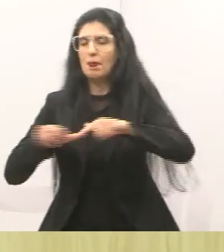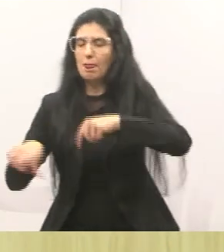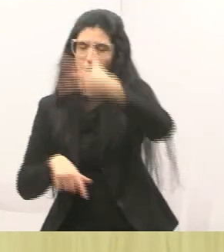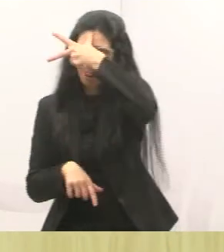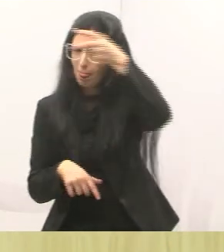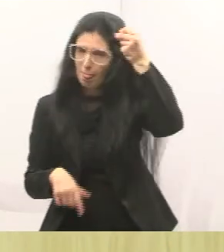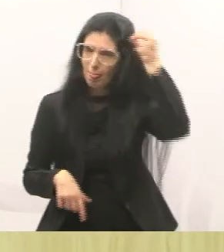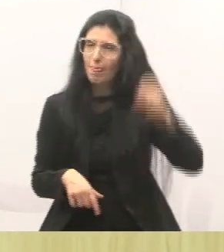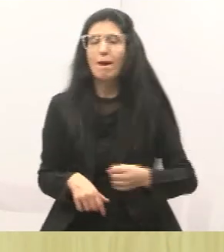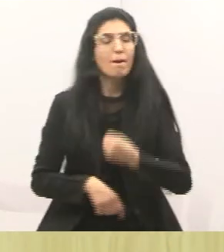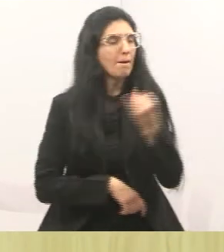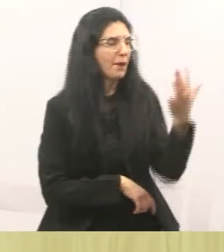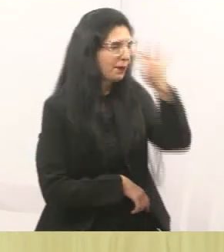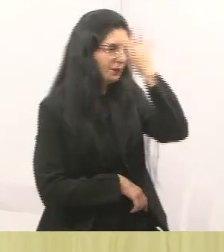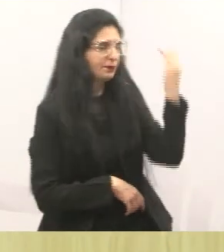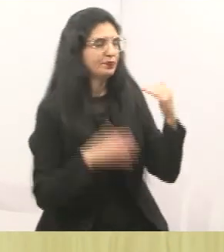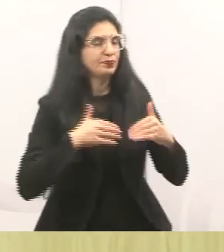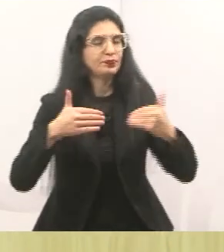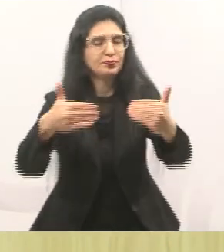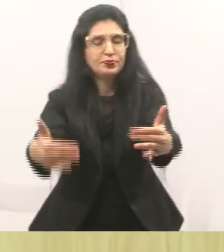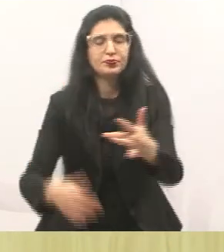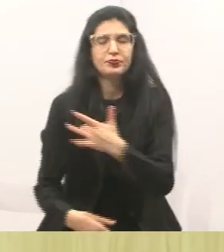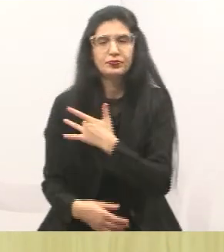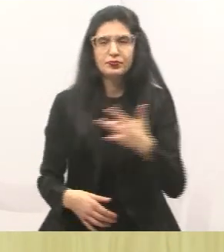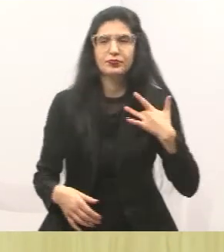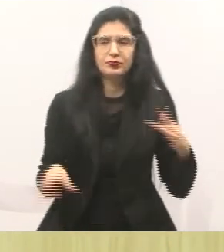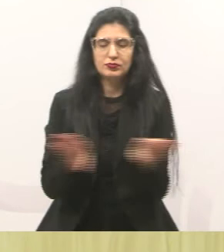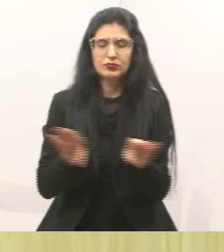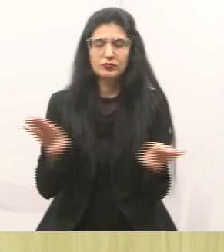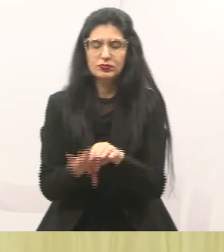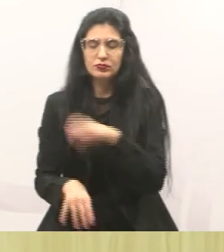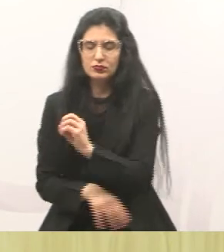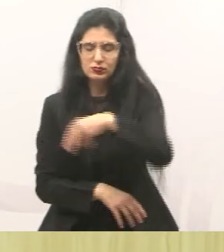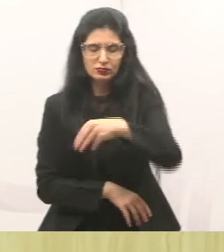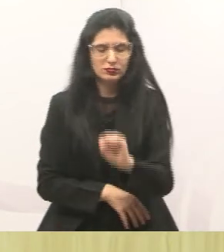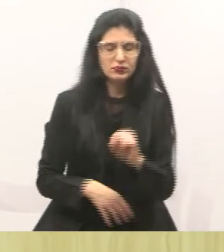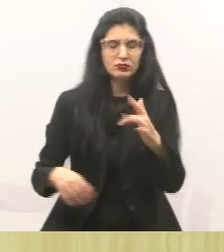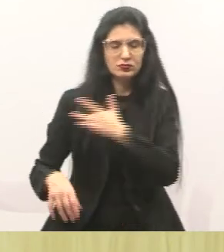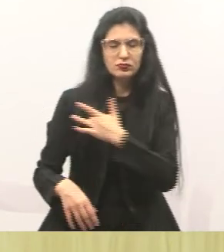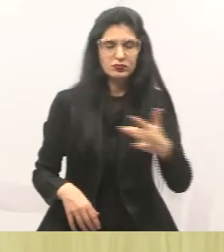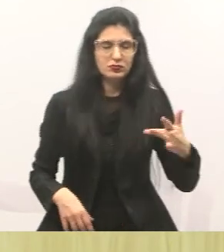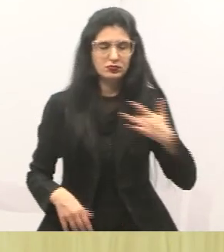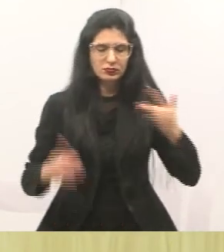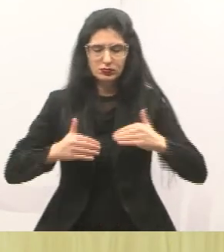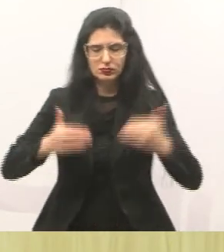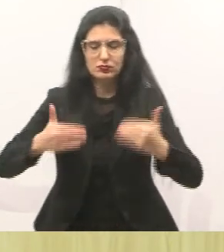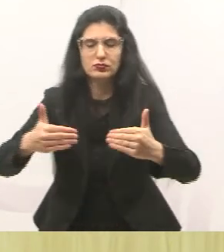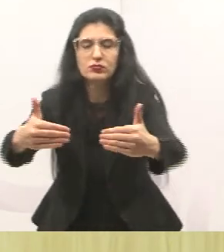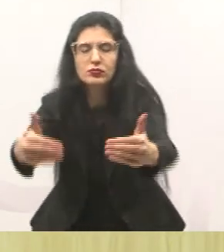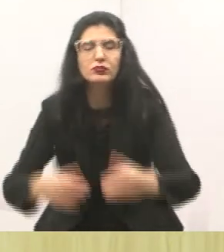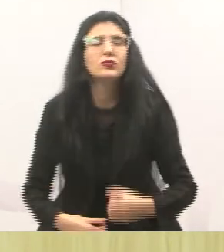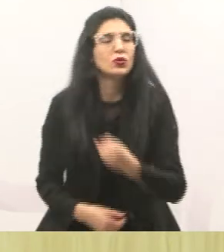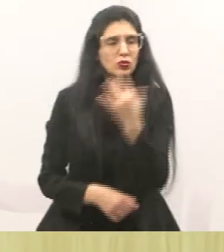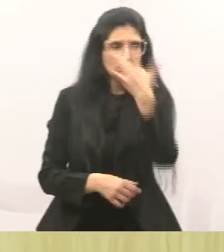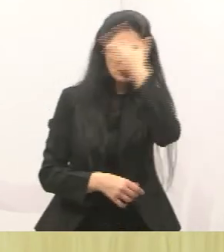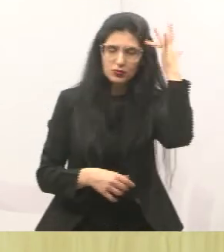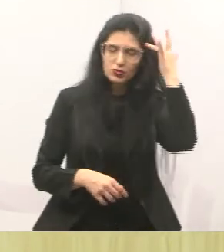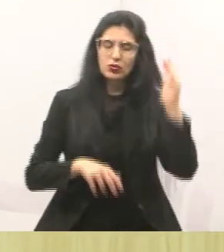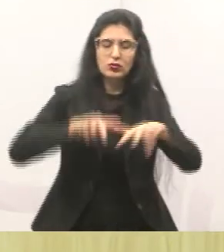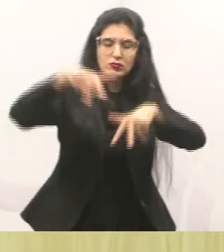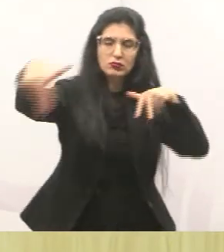patologias indicadas pelo Ministério da Saúde e pela OMS, também foram de forma compulsória afastados das